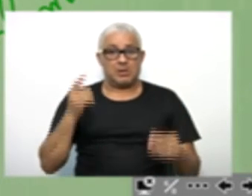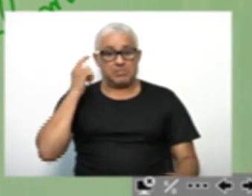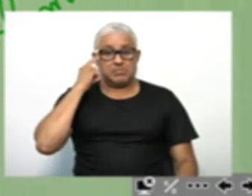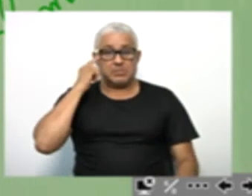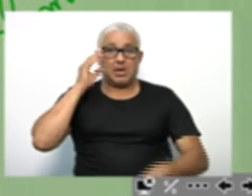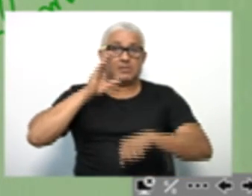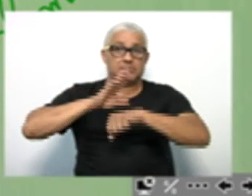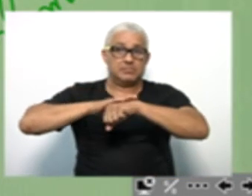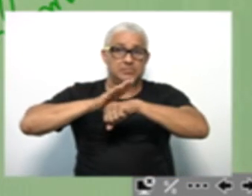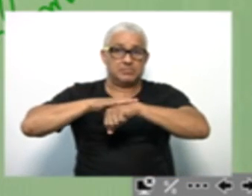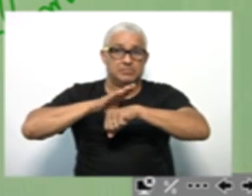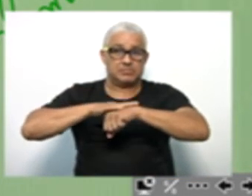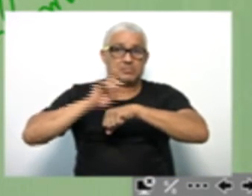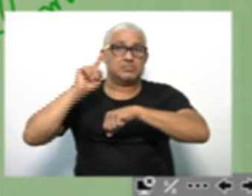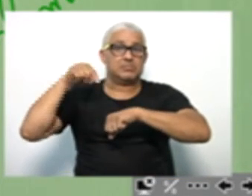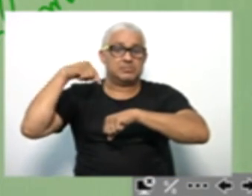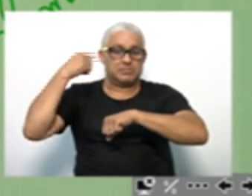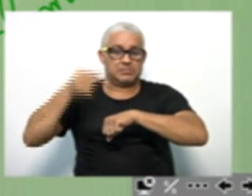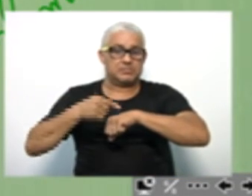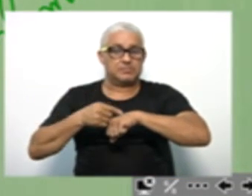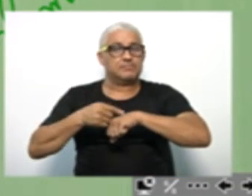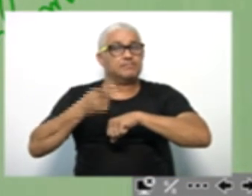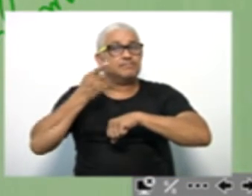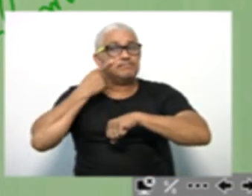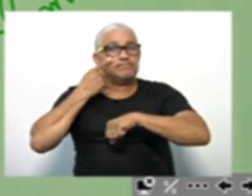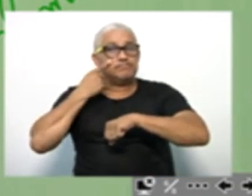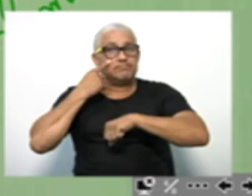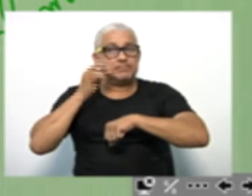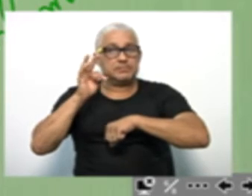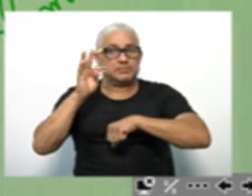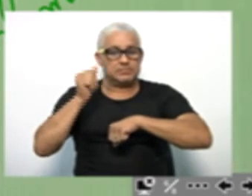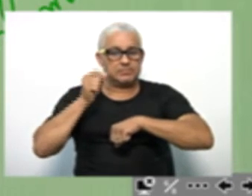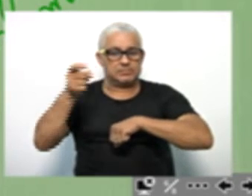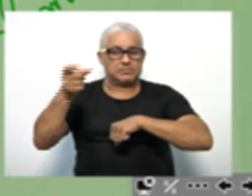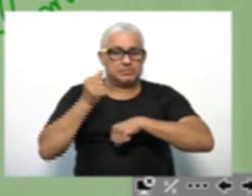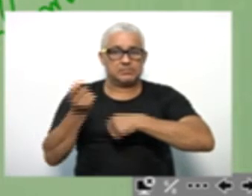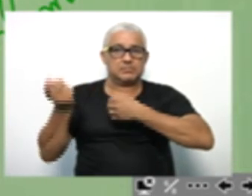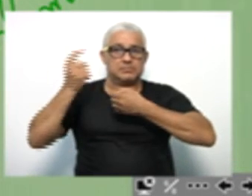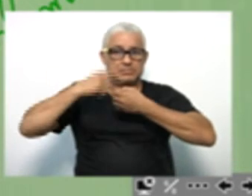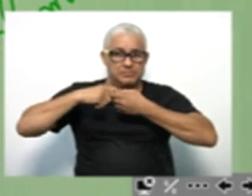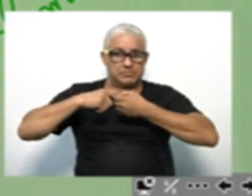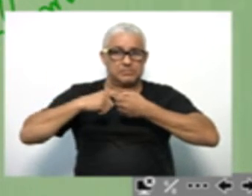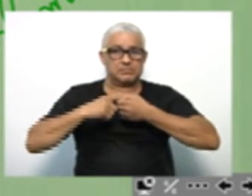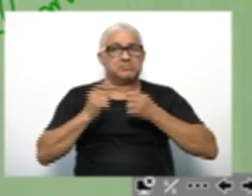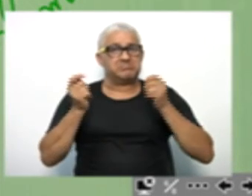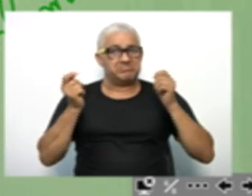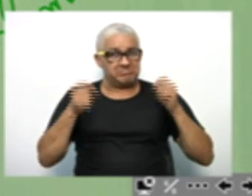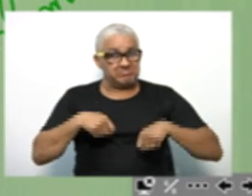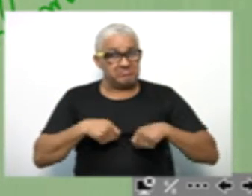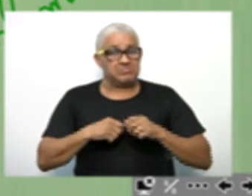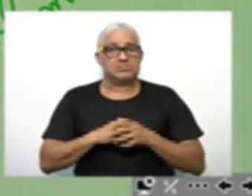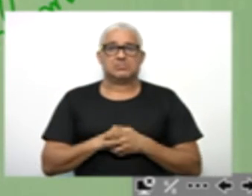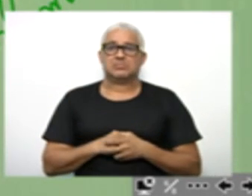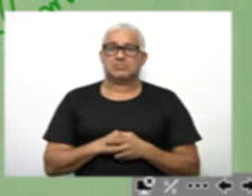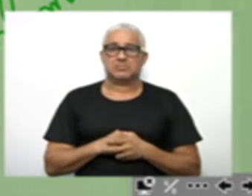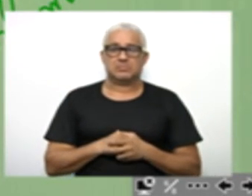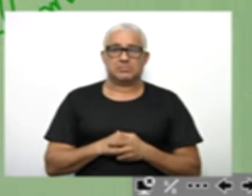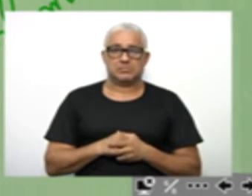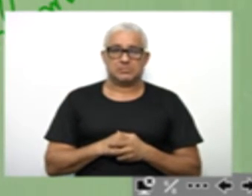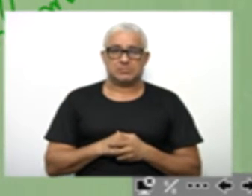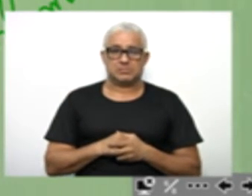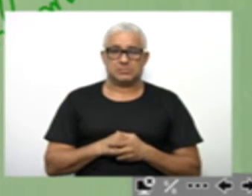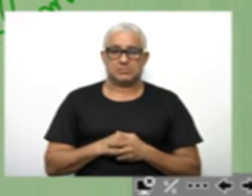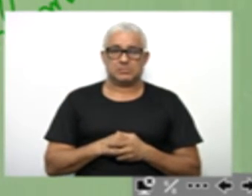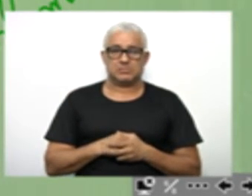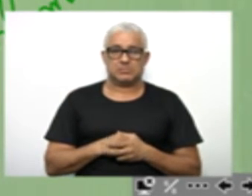tempo. Logo depois você verifica se essa taxa interna de retorno ela está sobressaindo o que você